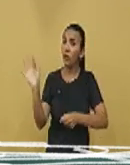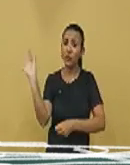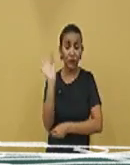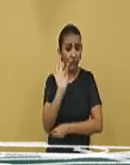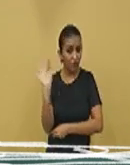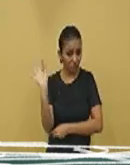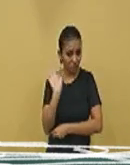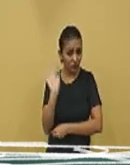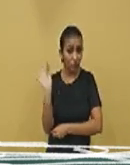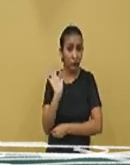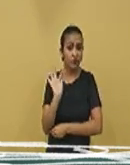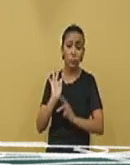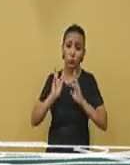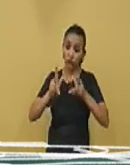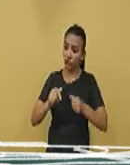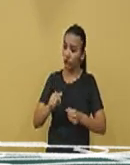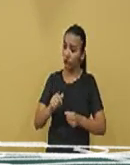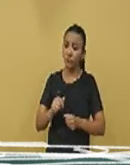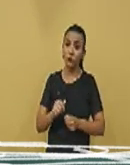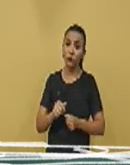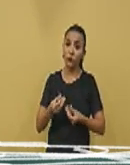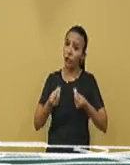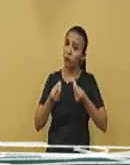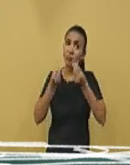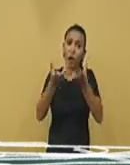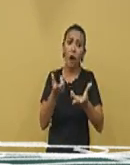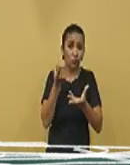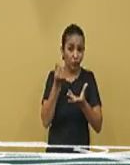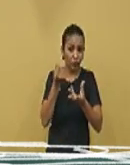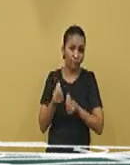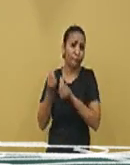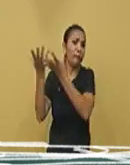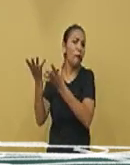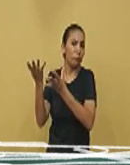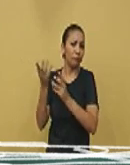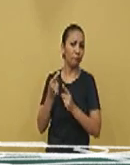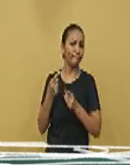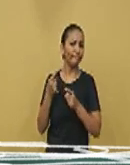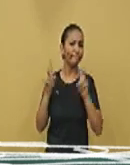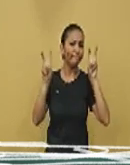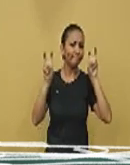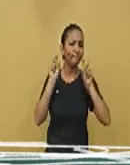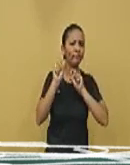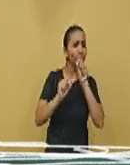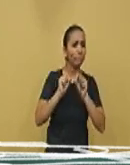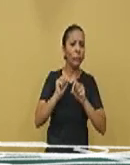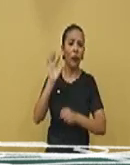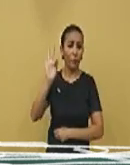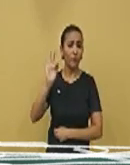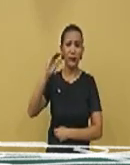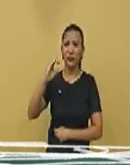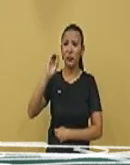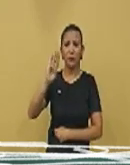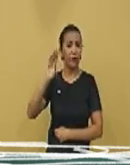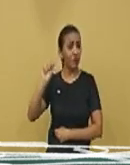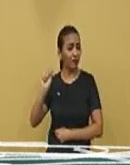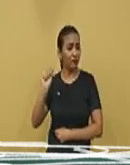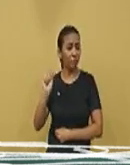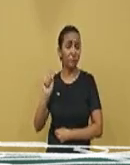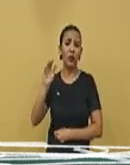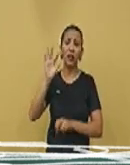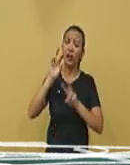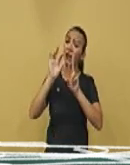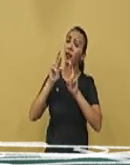faculdades devolvem dinheiro, devolvem, entre aspas. A FCBA, a FAED, a